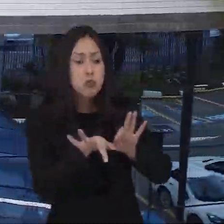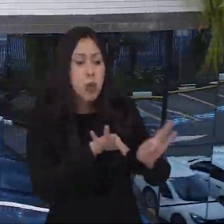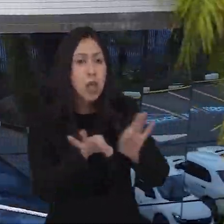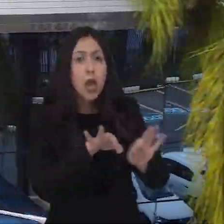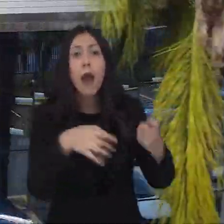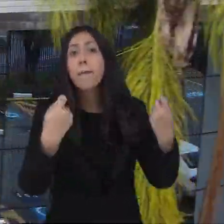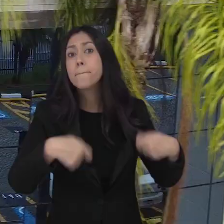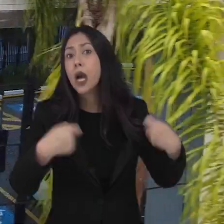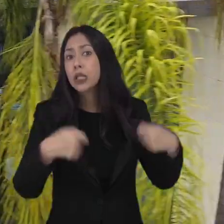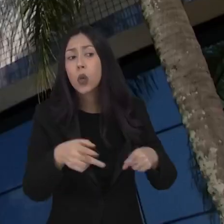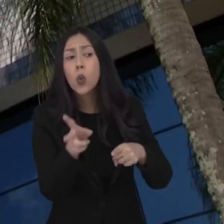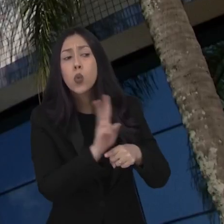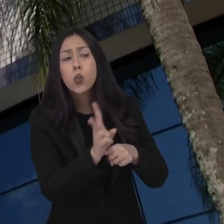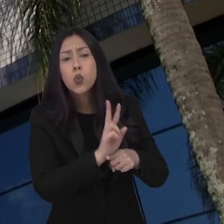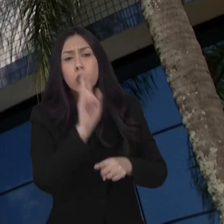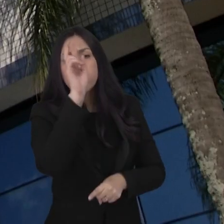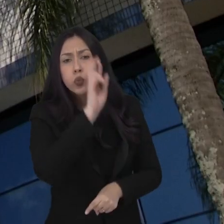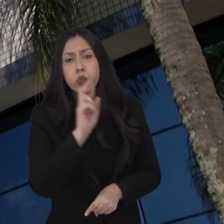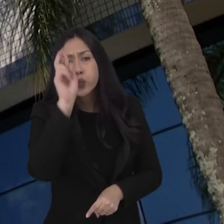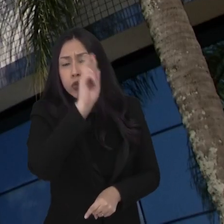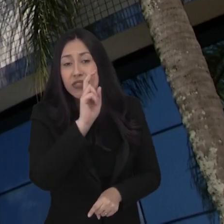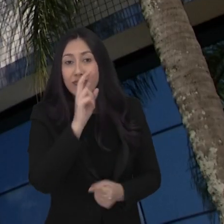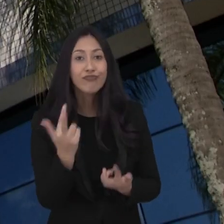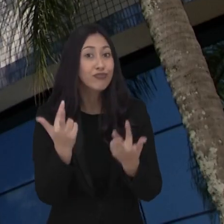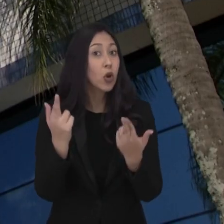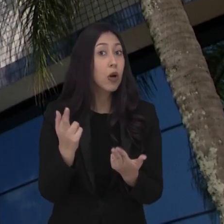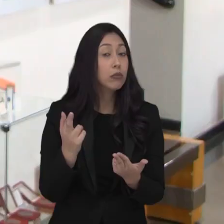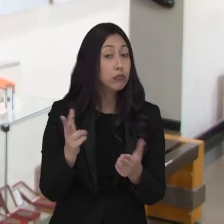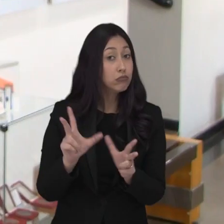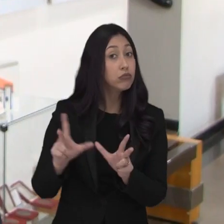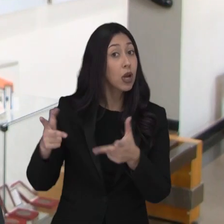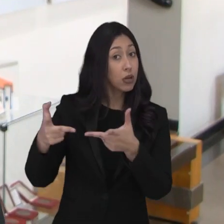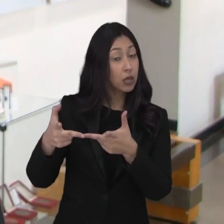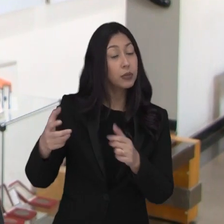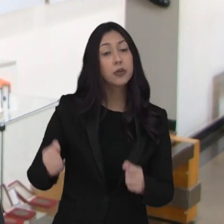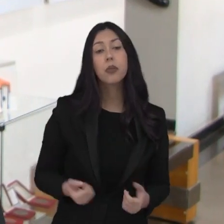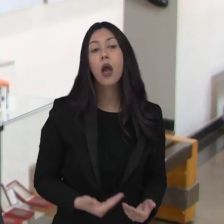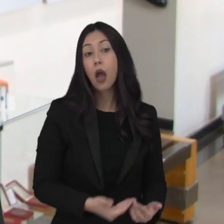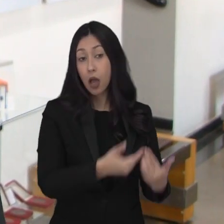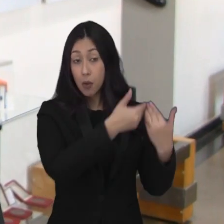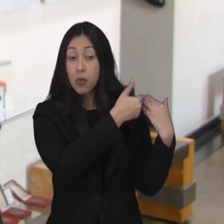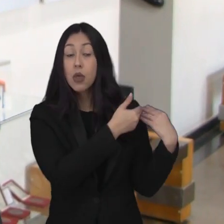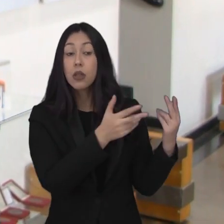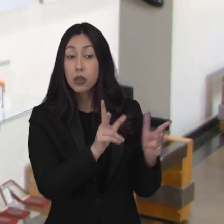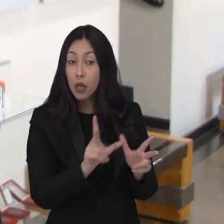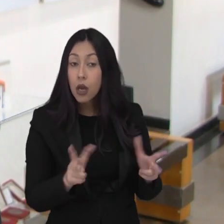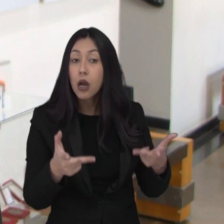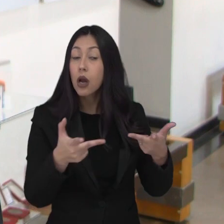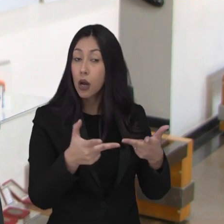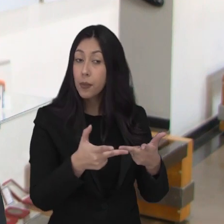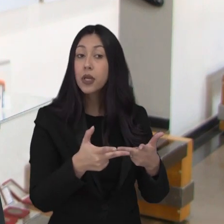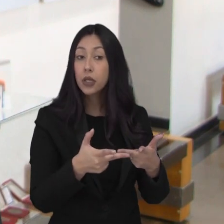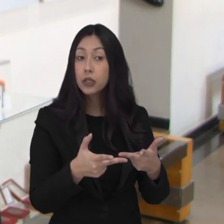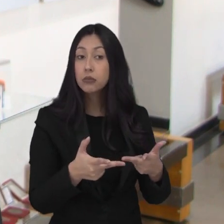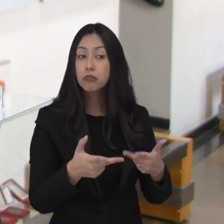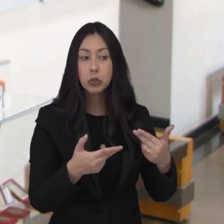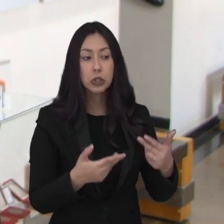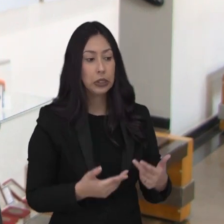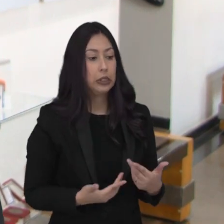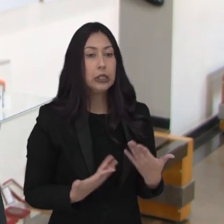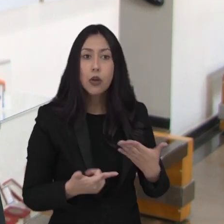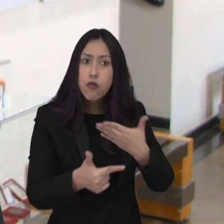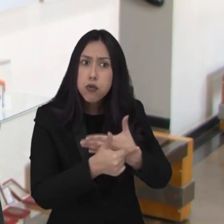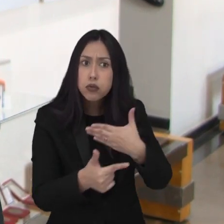deve ser fiscalizado de perto por órgãos como a Câmara. Isso é uma competência da própria Câmara Municipal, que tem uma